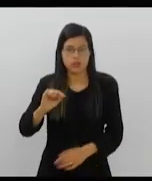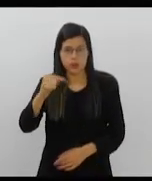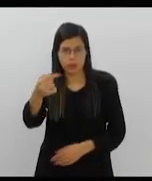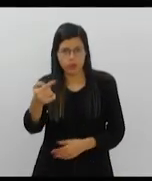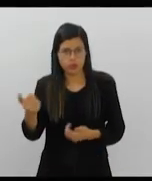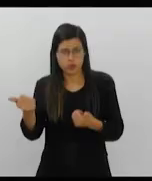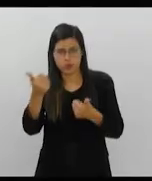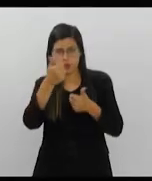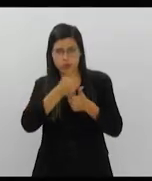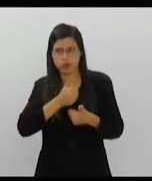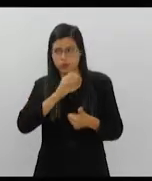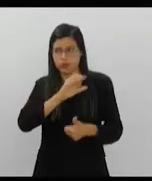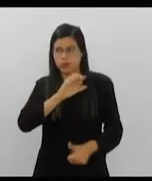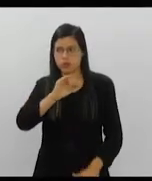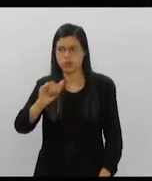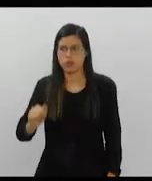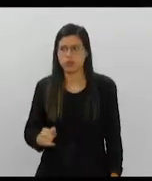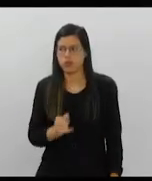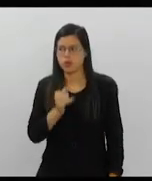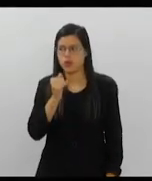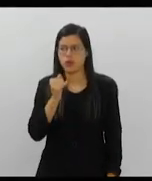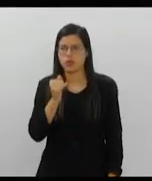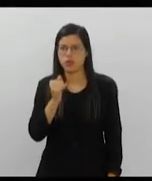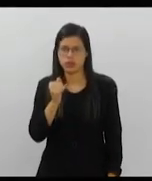substitutivo da CCJ, com